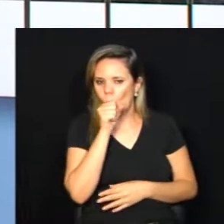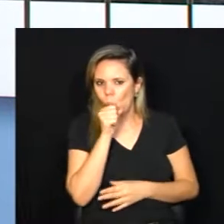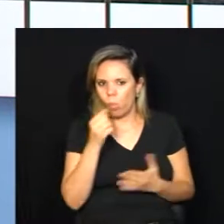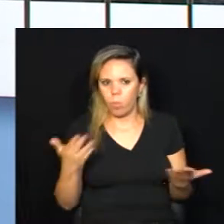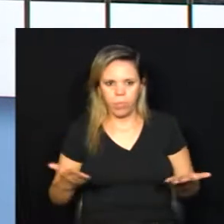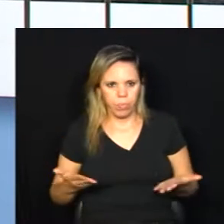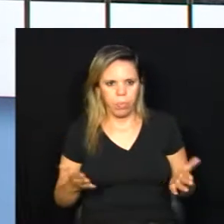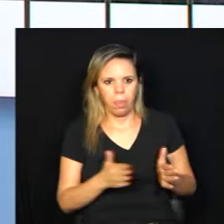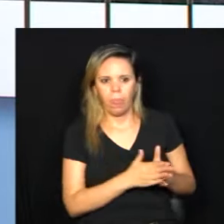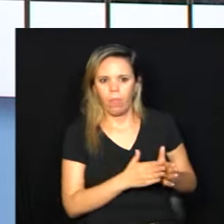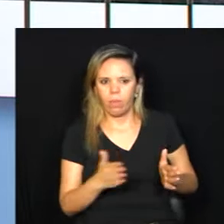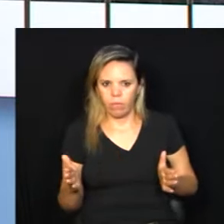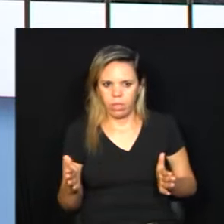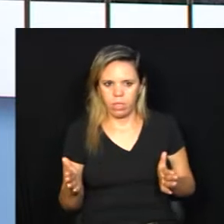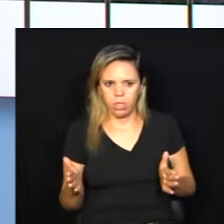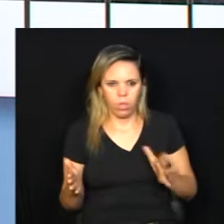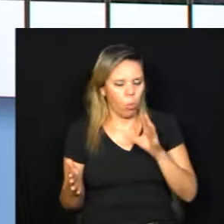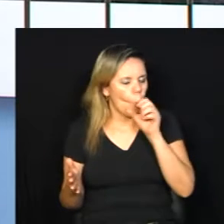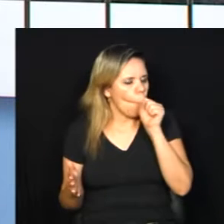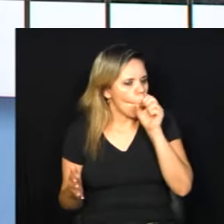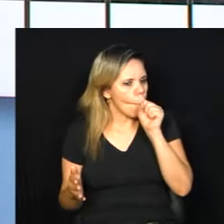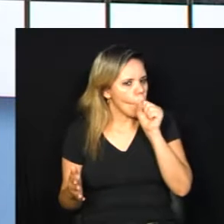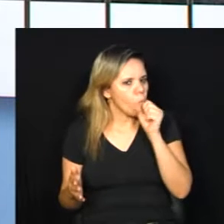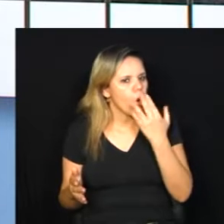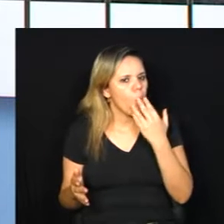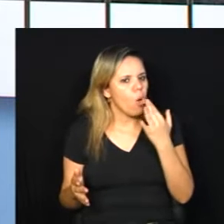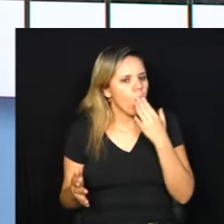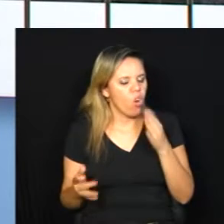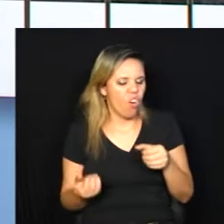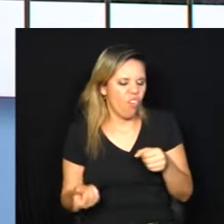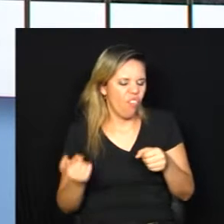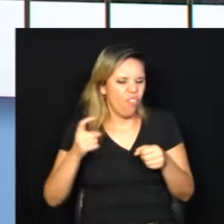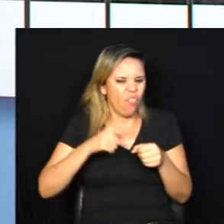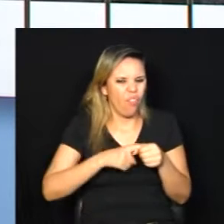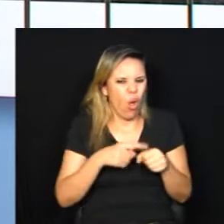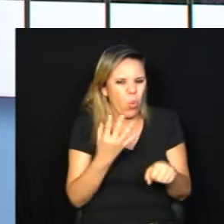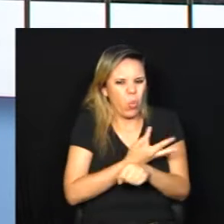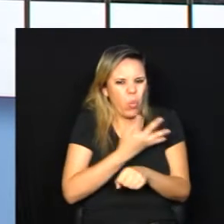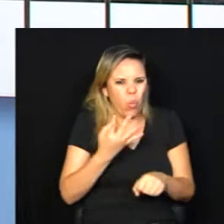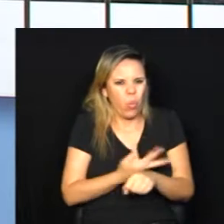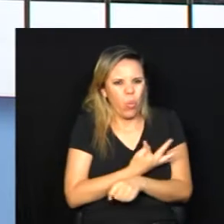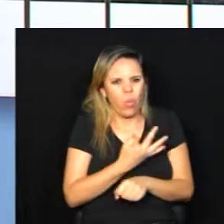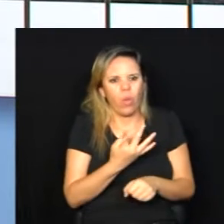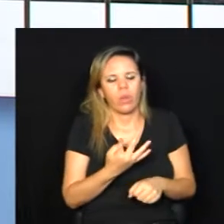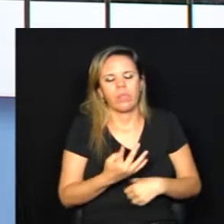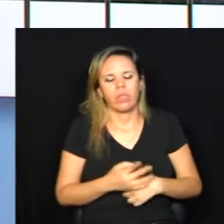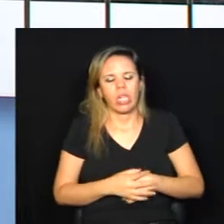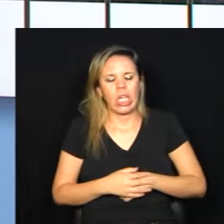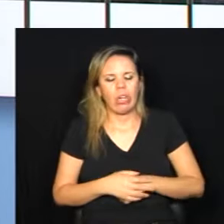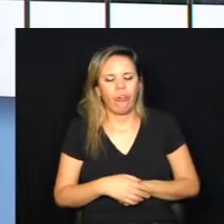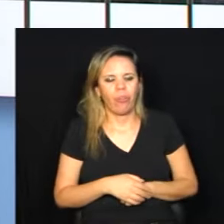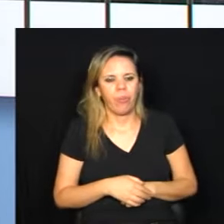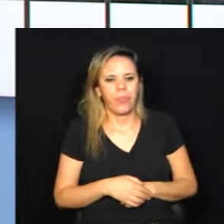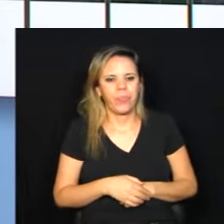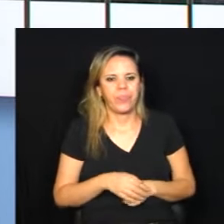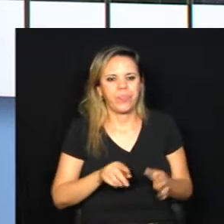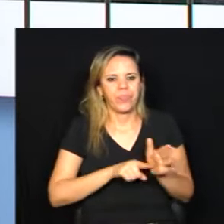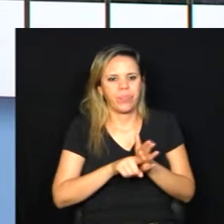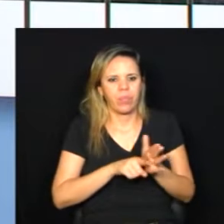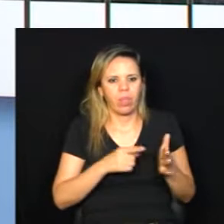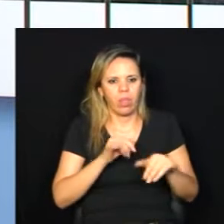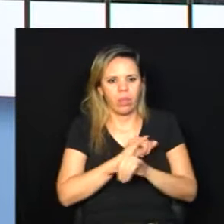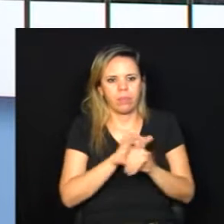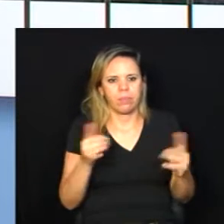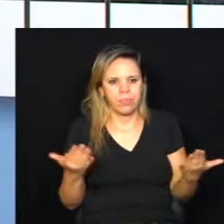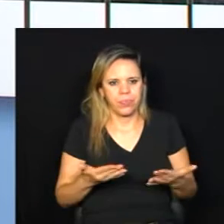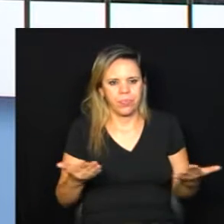agora está na fase laranja, ou seja, regride uma fase. E de acordo com o anúncio feito agora há